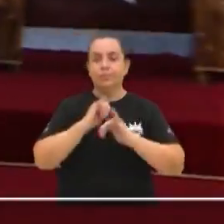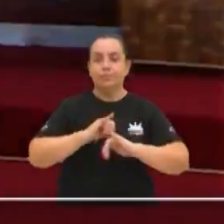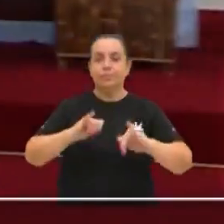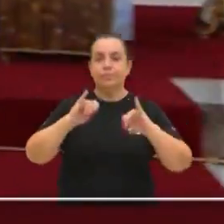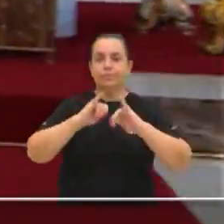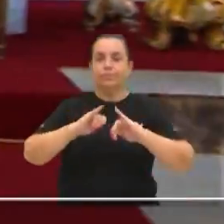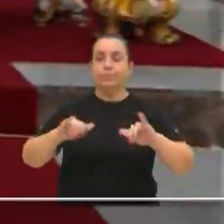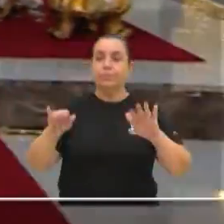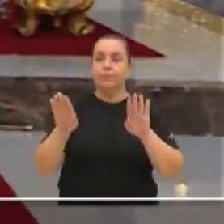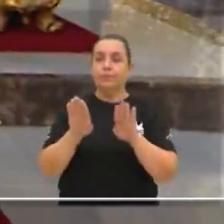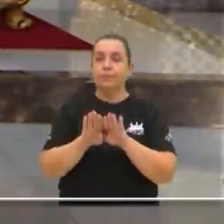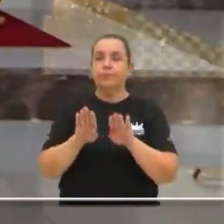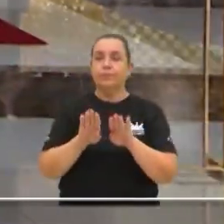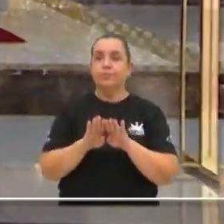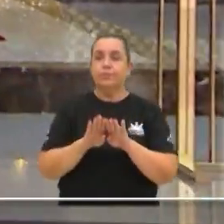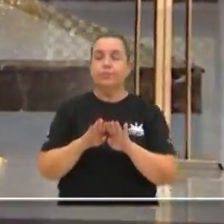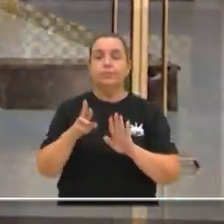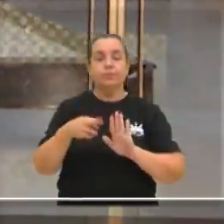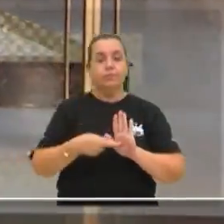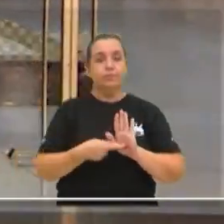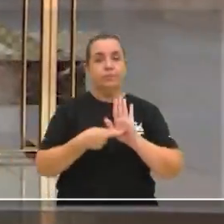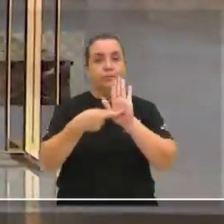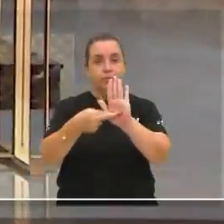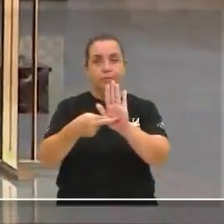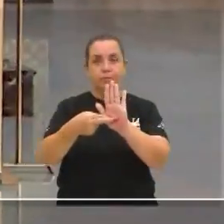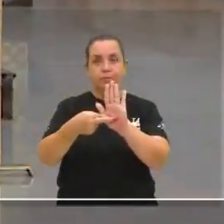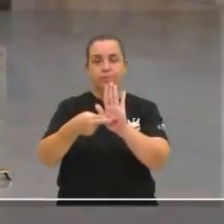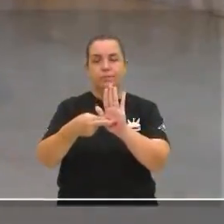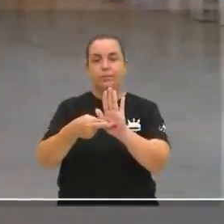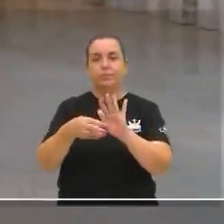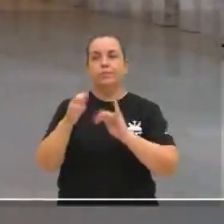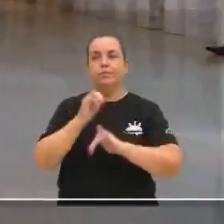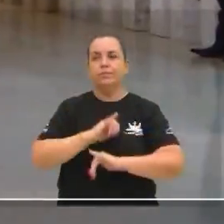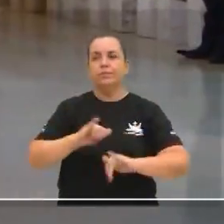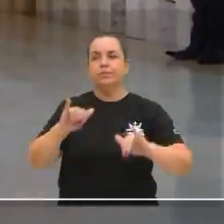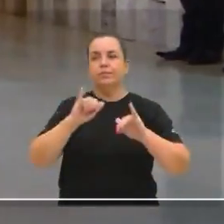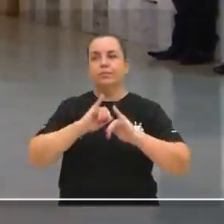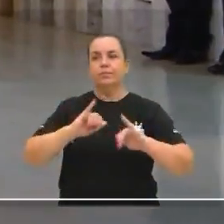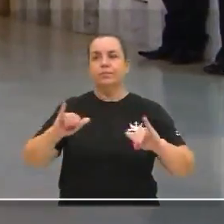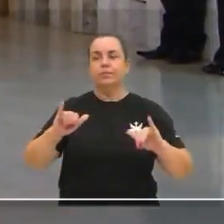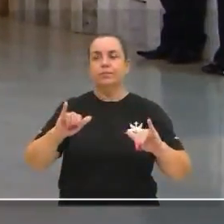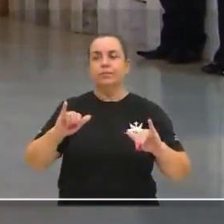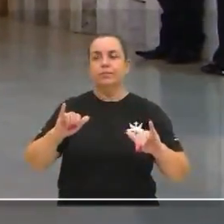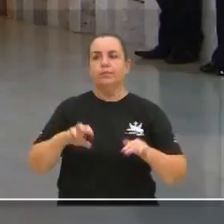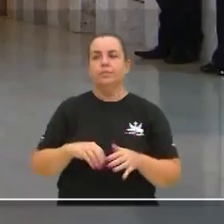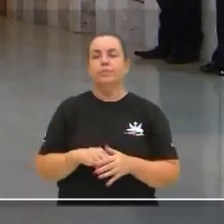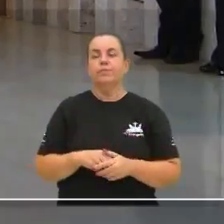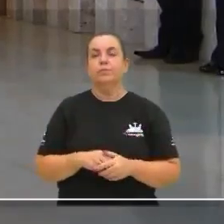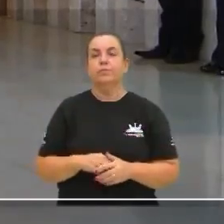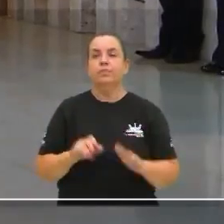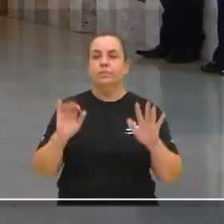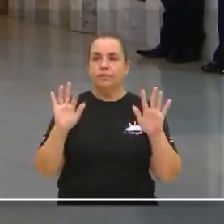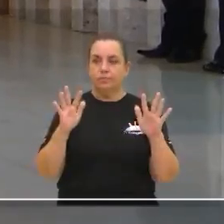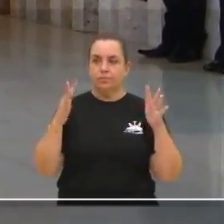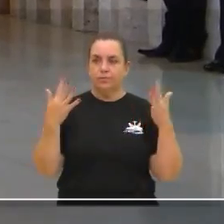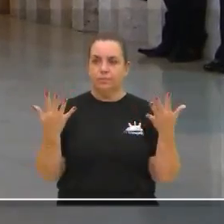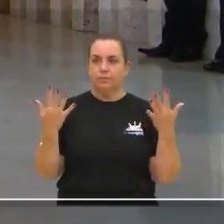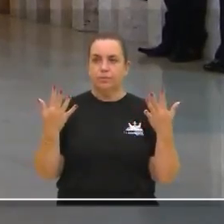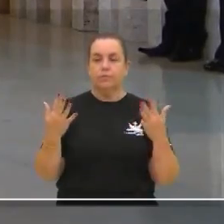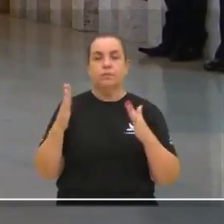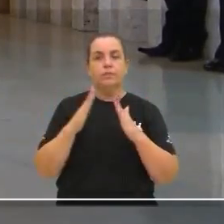proclamado na Epifania, se proclama as grandes festas da